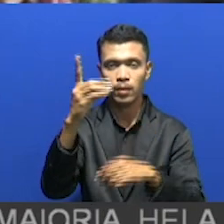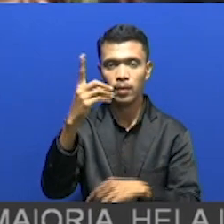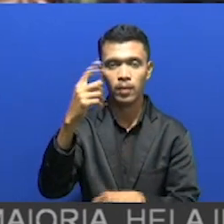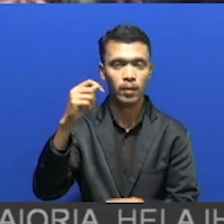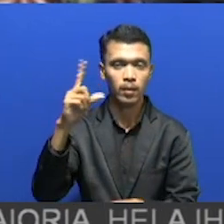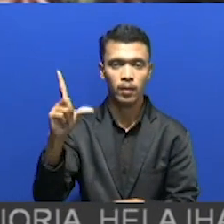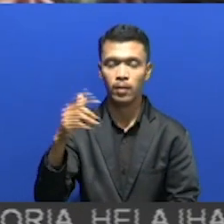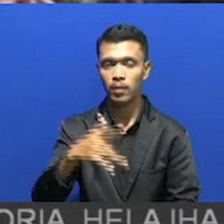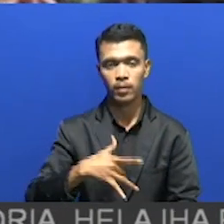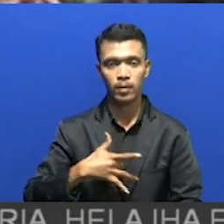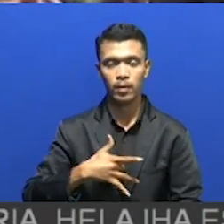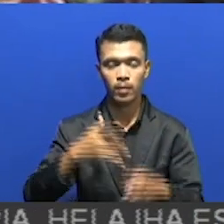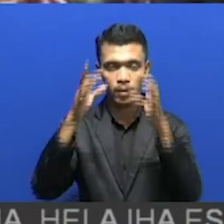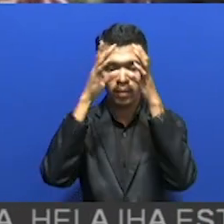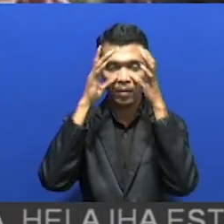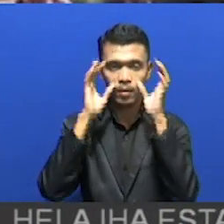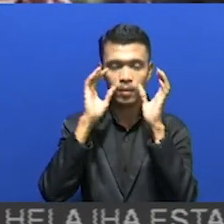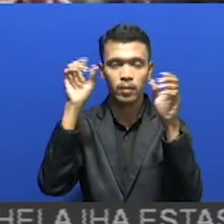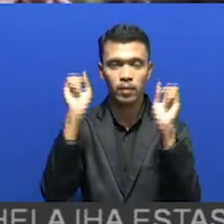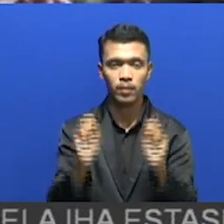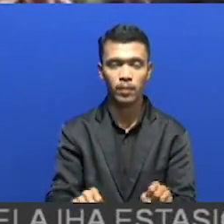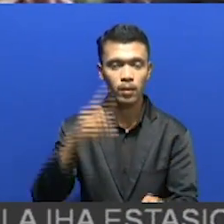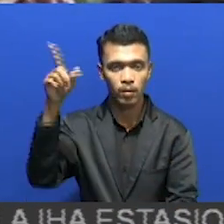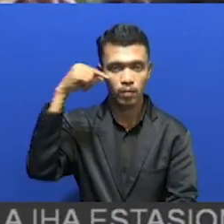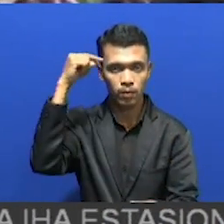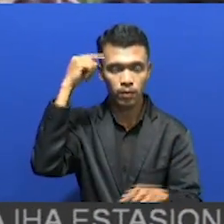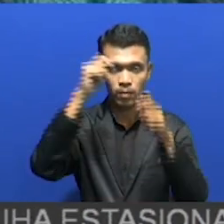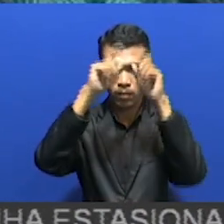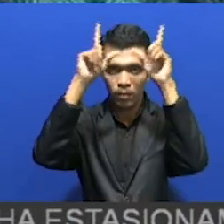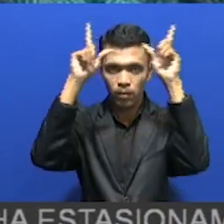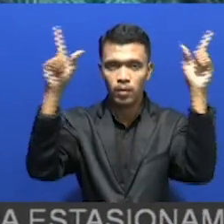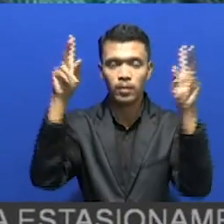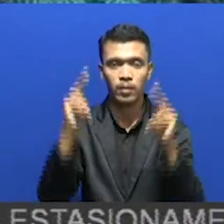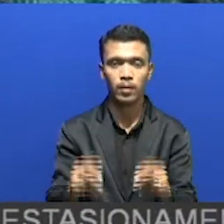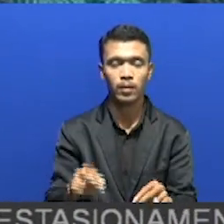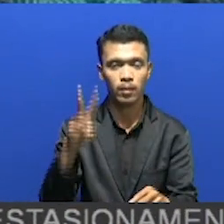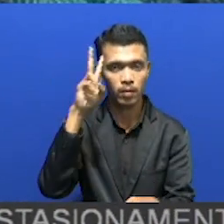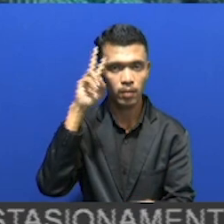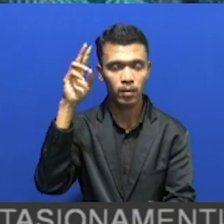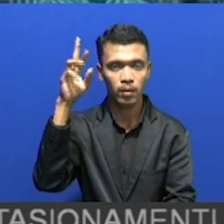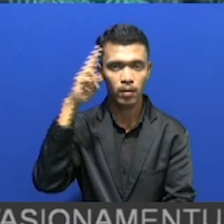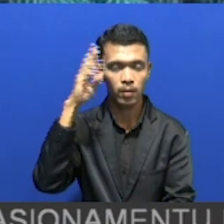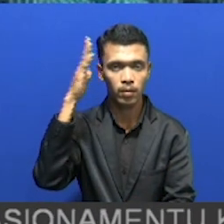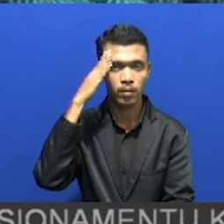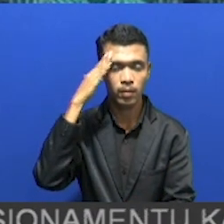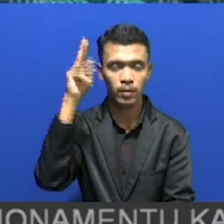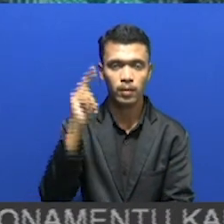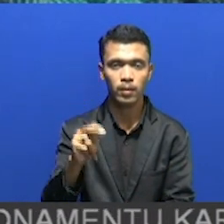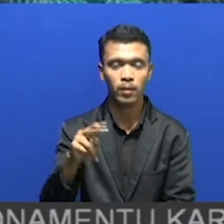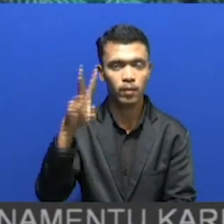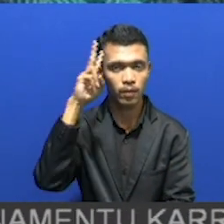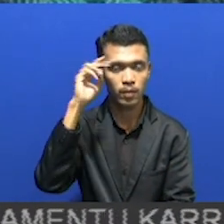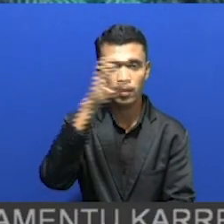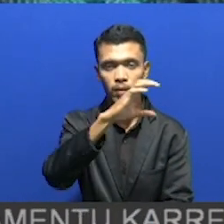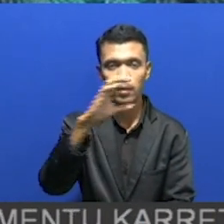triste bela cari, governo RTL fornece reconhecimento bania. Vice-coordenador Conselho Combatentes de Libertação